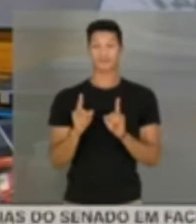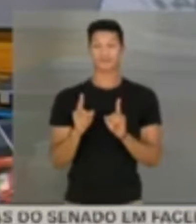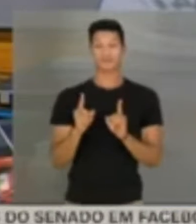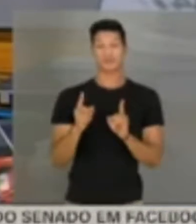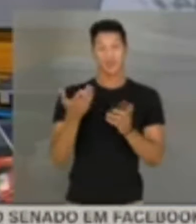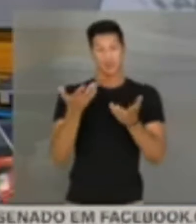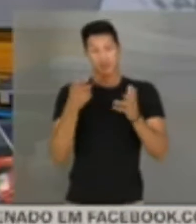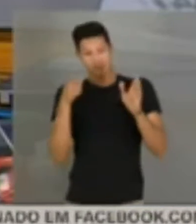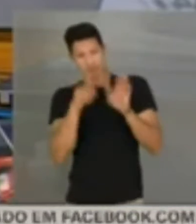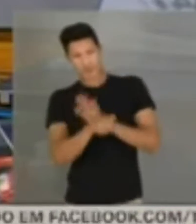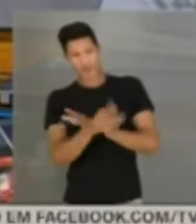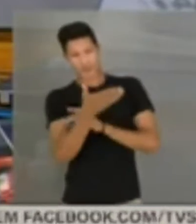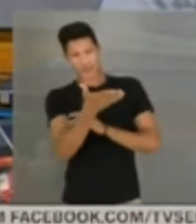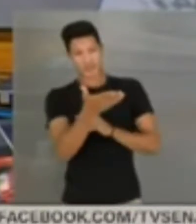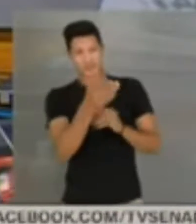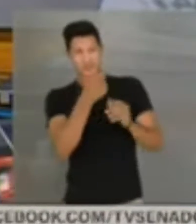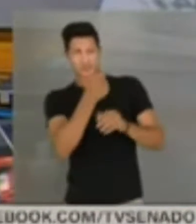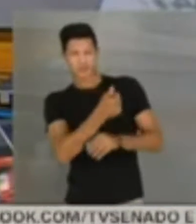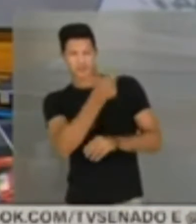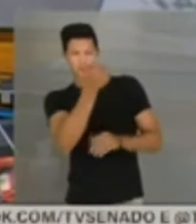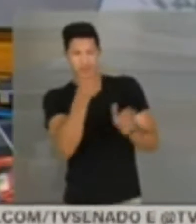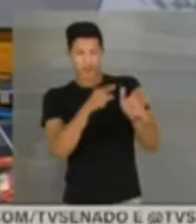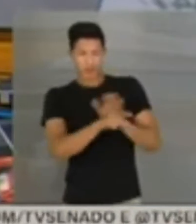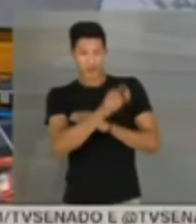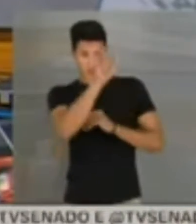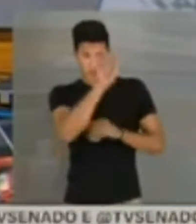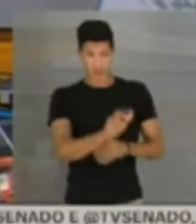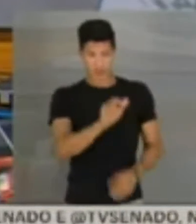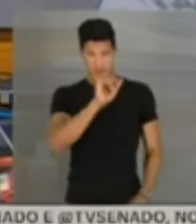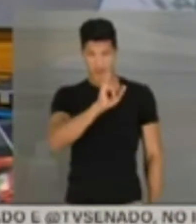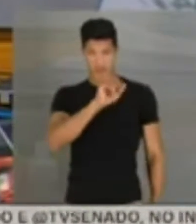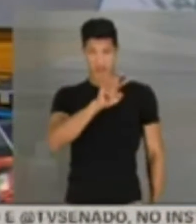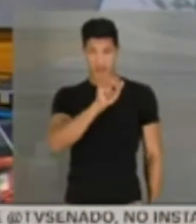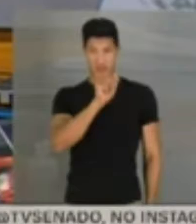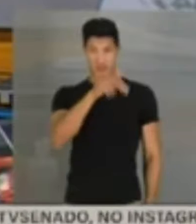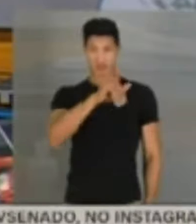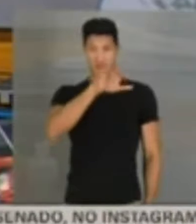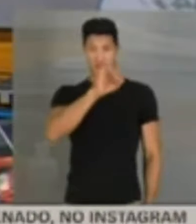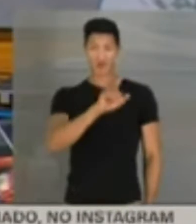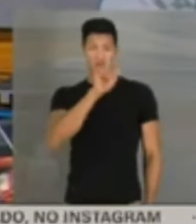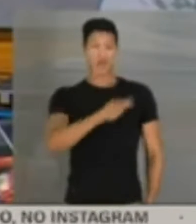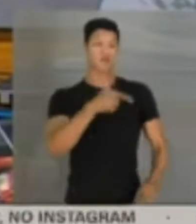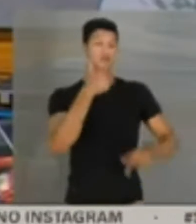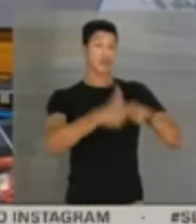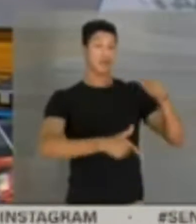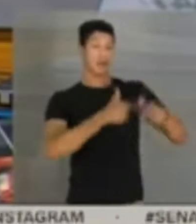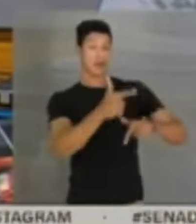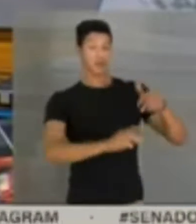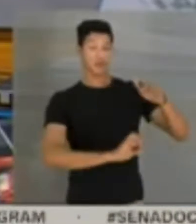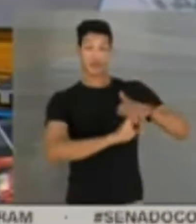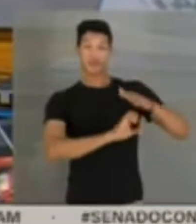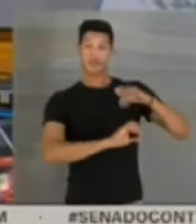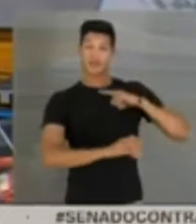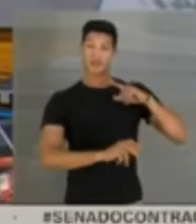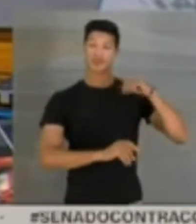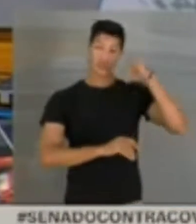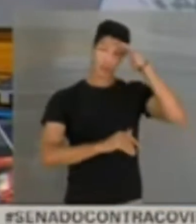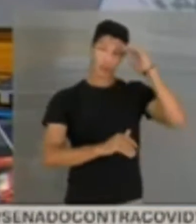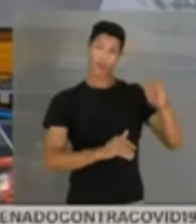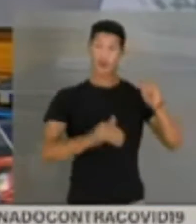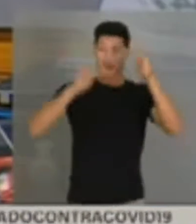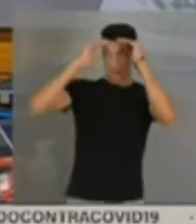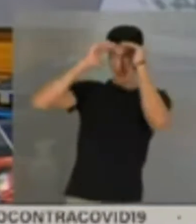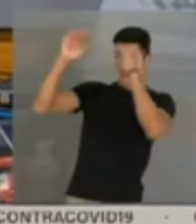fiz questão de fazer essas pouquíssimas perguntas ao senhor Ivanildo, porque é um servidor, é um funcionário da empresa, que cumpre